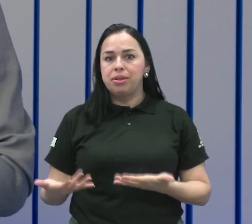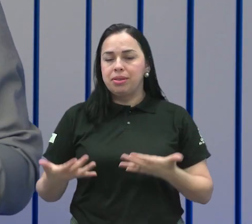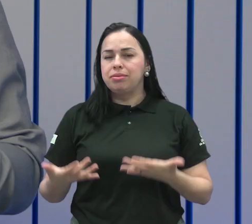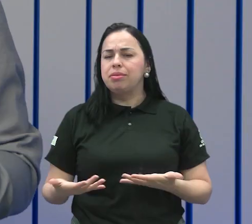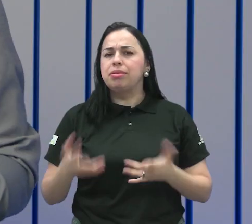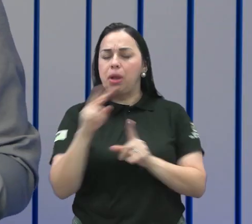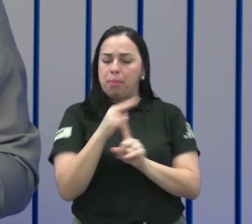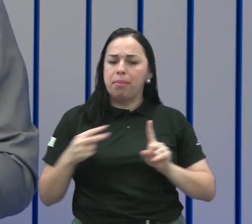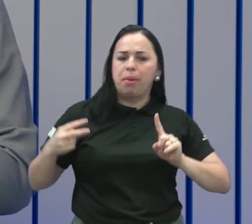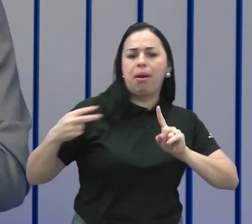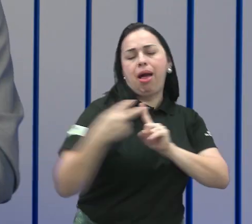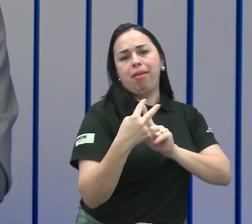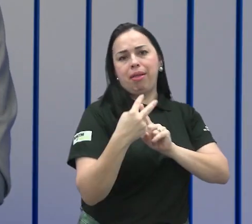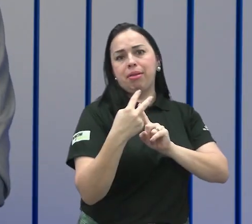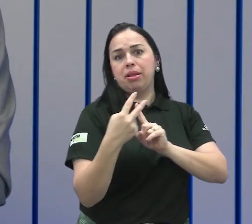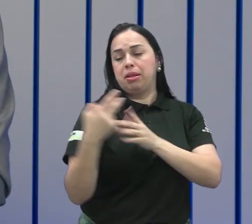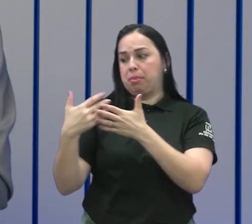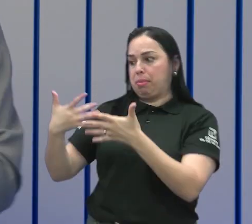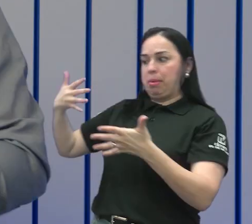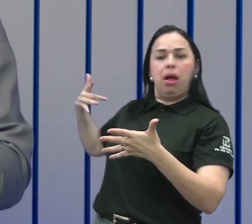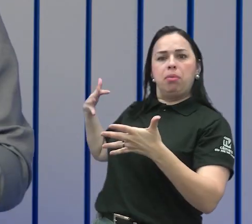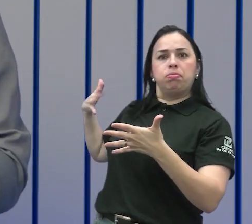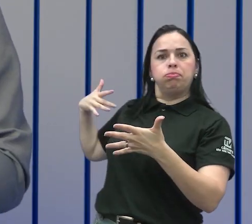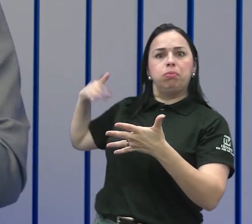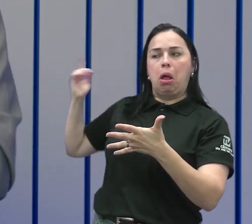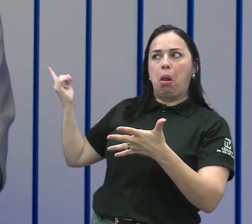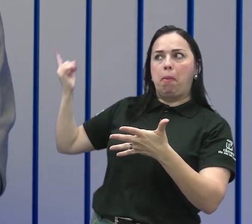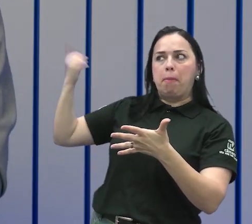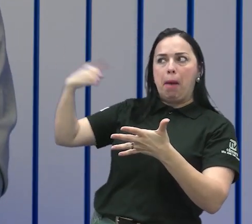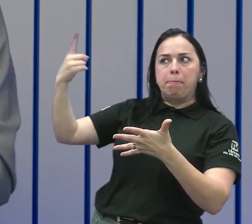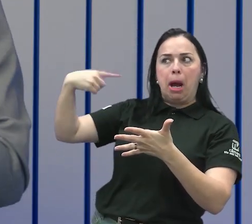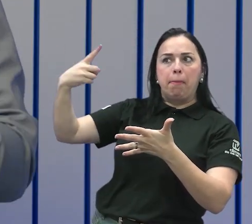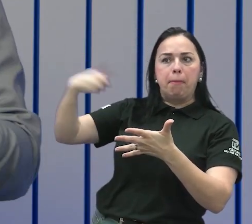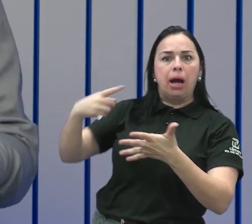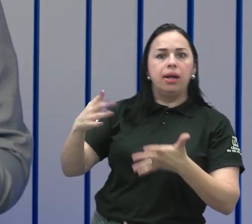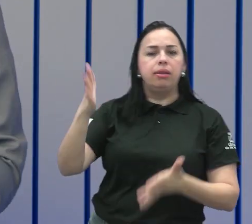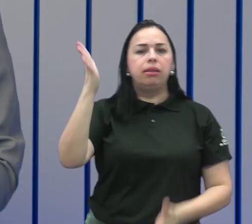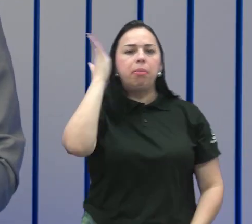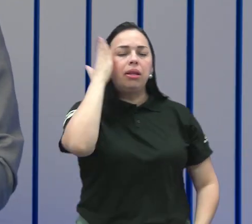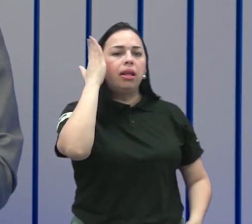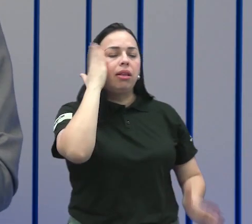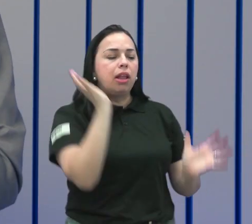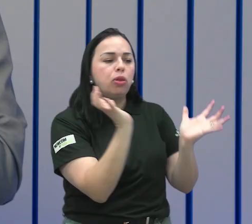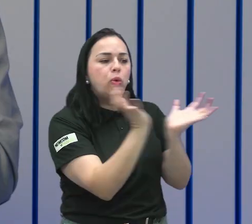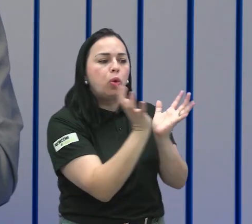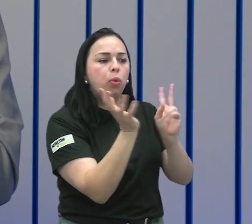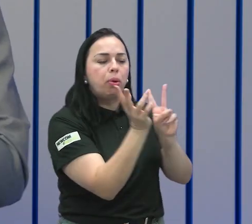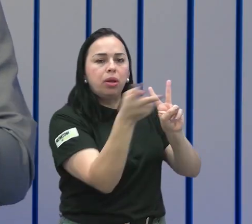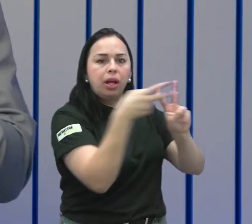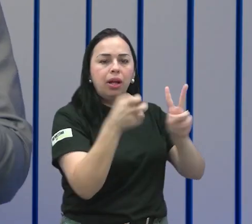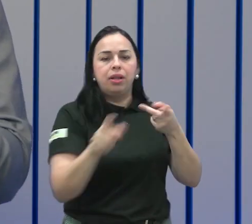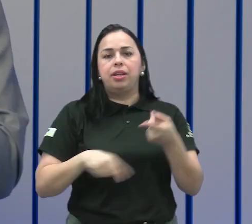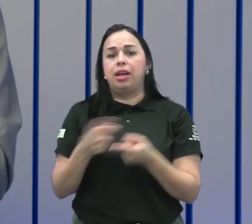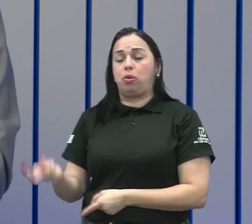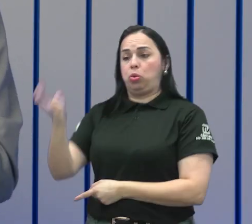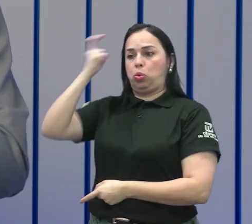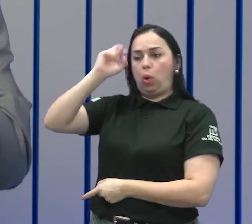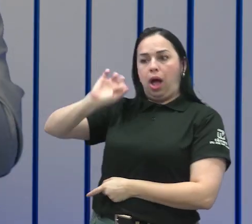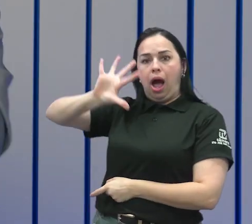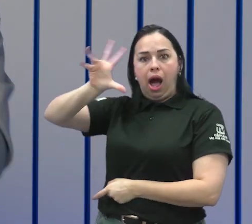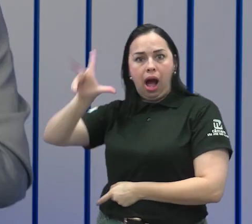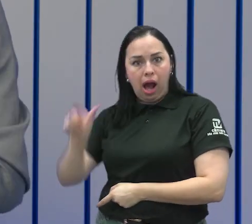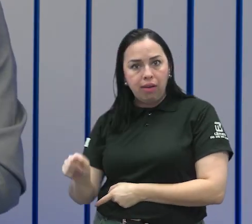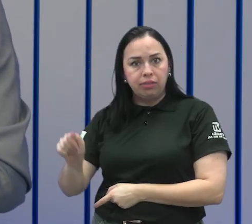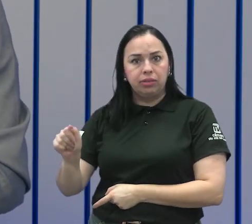as perspectivas decoloniais e entender por que as memórias dos povos originários e da cultura afro-brasileira